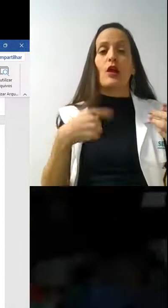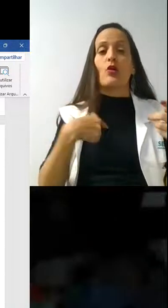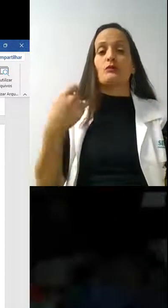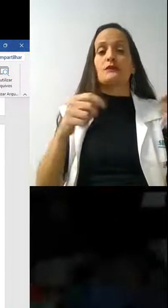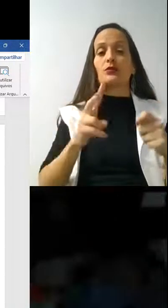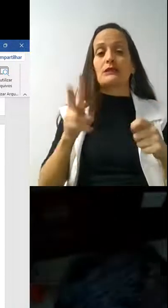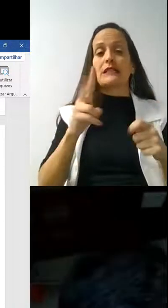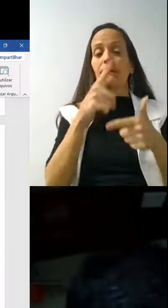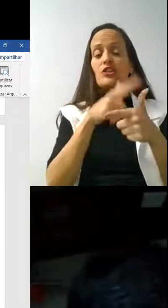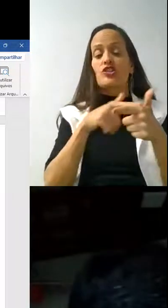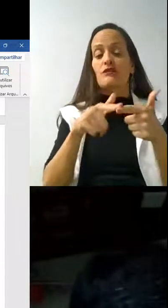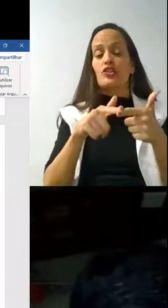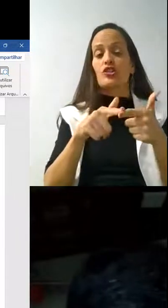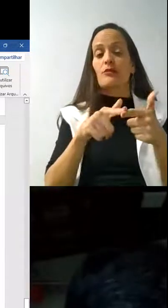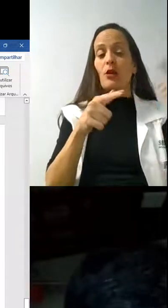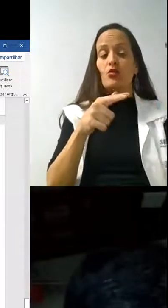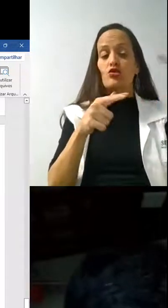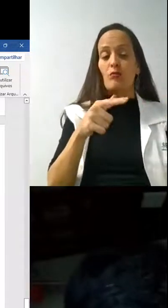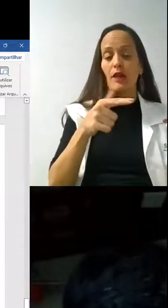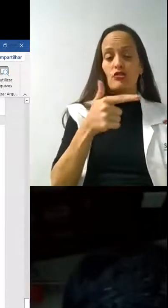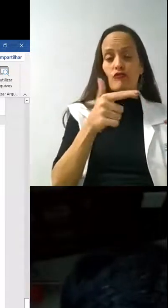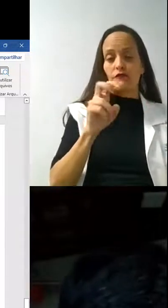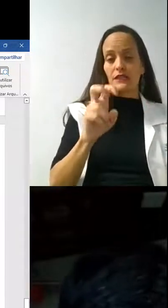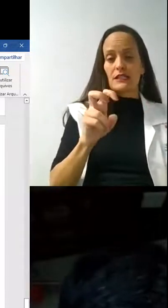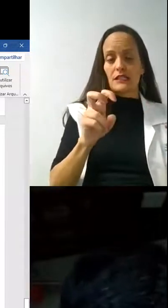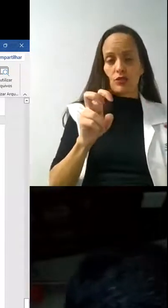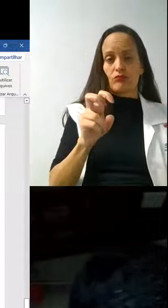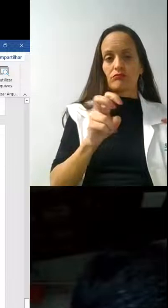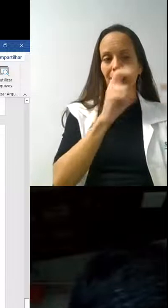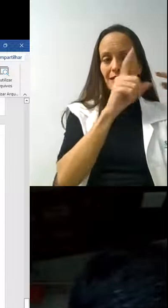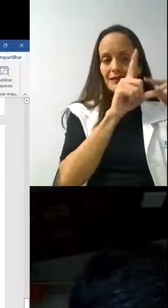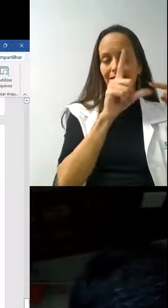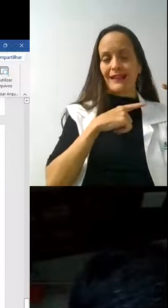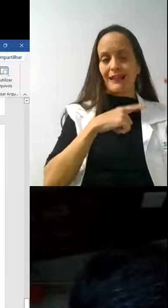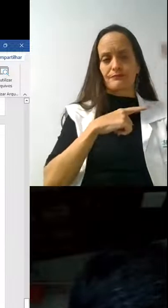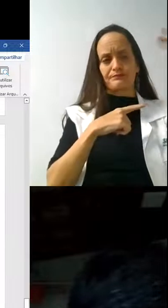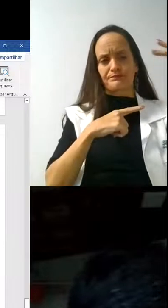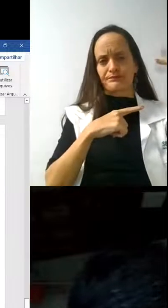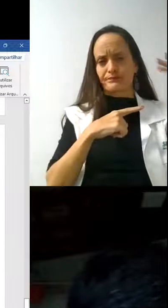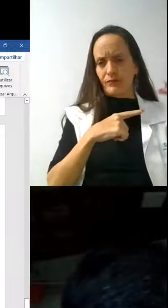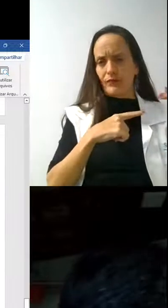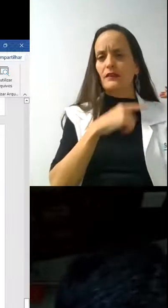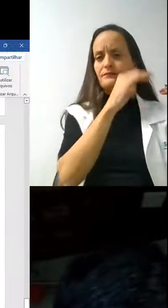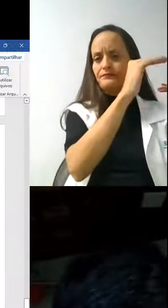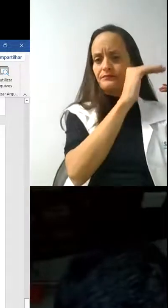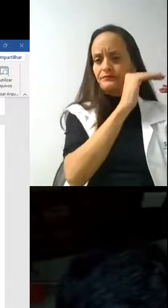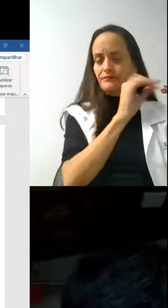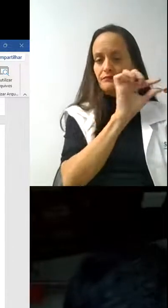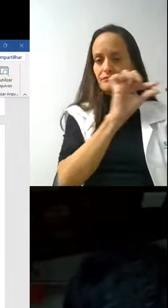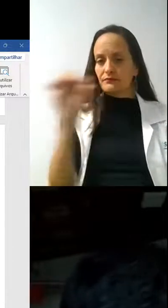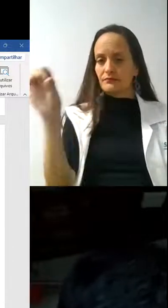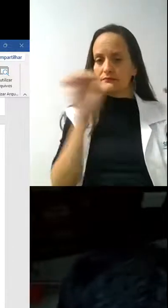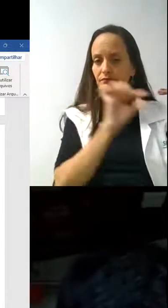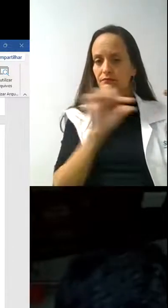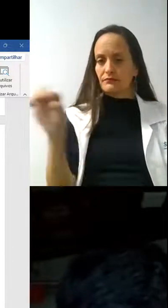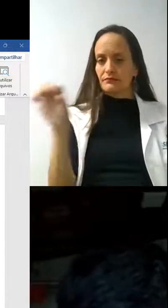por 25. Por quê? Porque é o fator de redução, né, da escala. Então, vou pegar aqui,